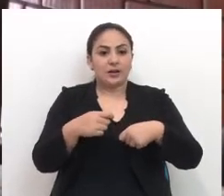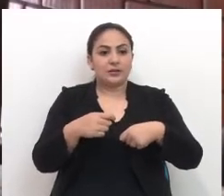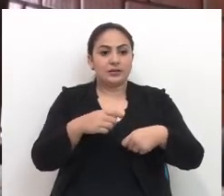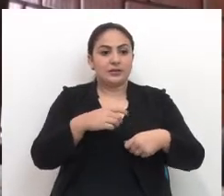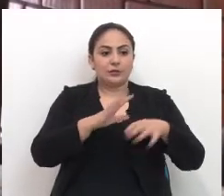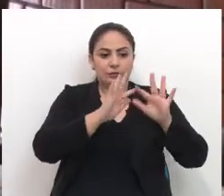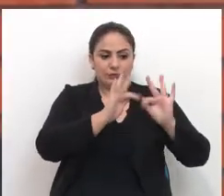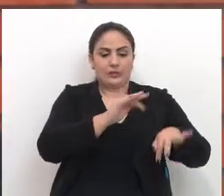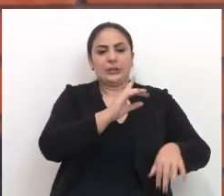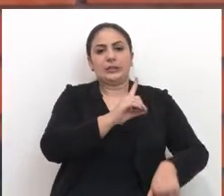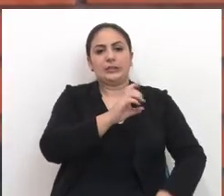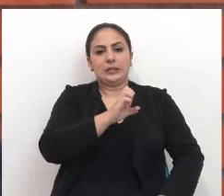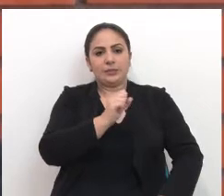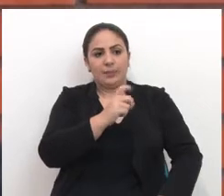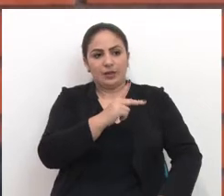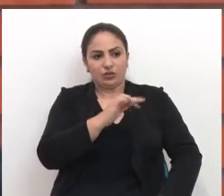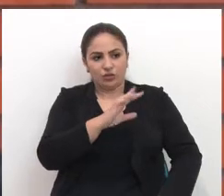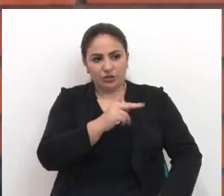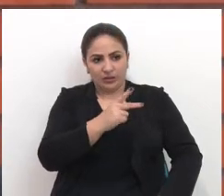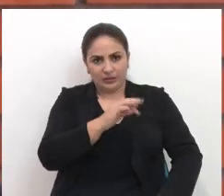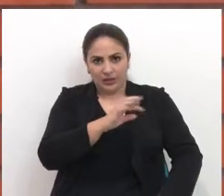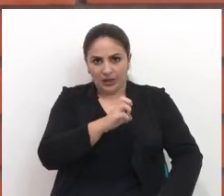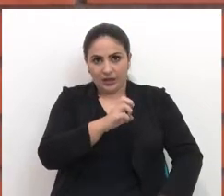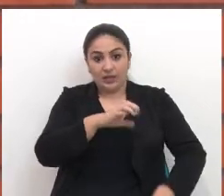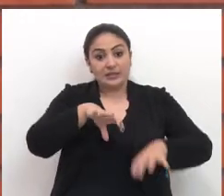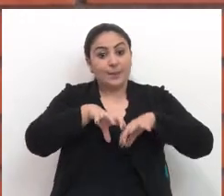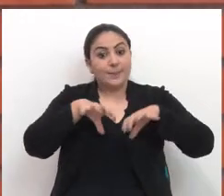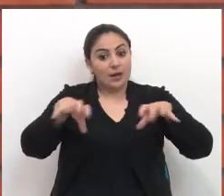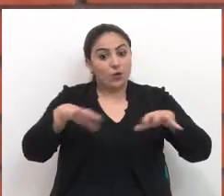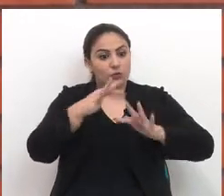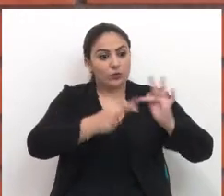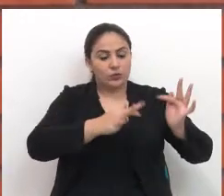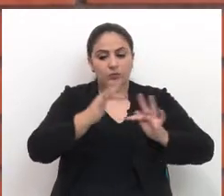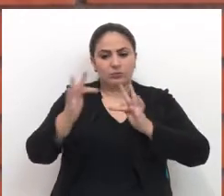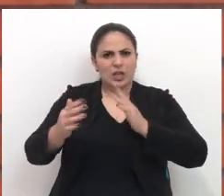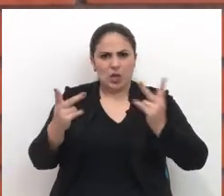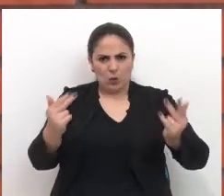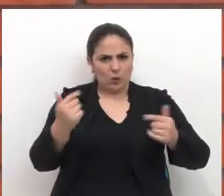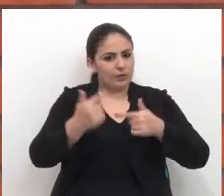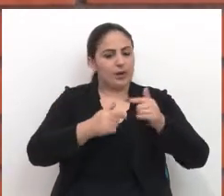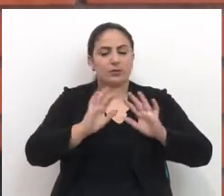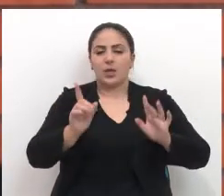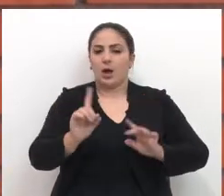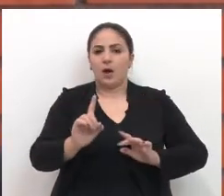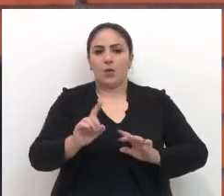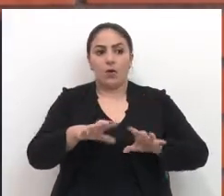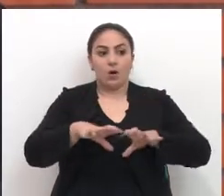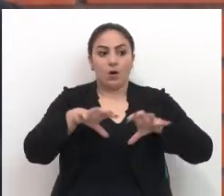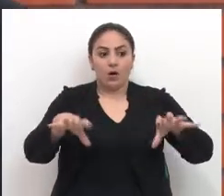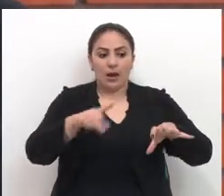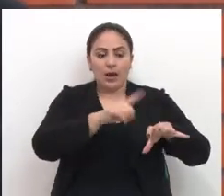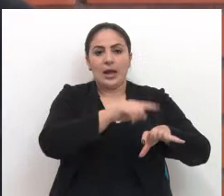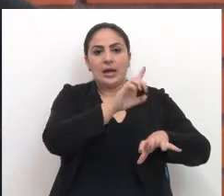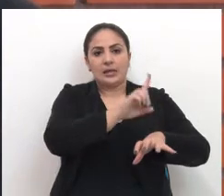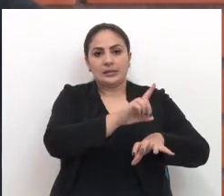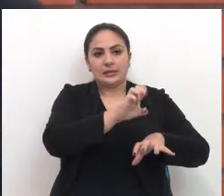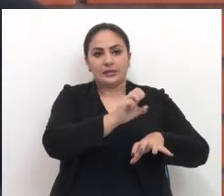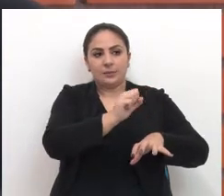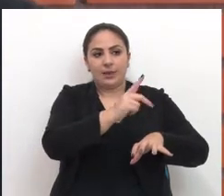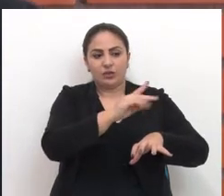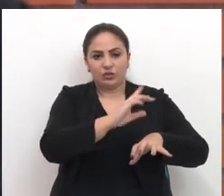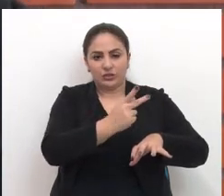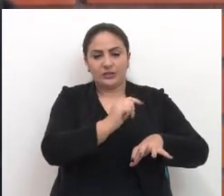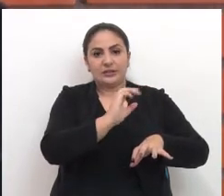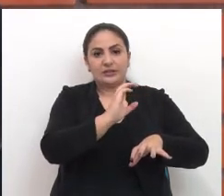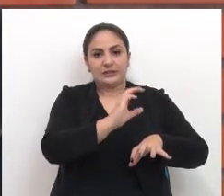ser despachante. Foi separado essas duas funções, os escritórios não podem fazer os mesmos serviços, né? Então o despachante ficou com o